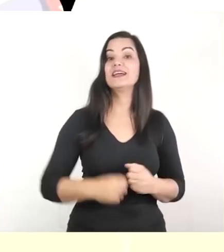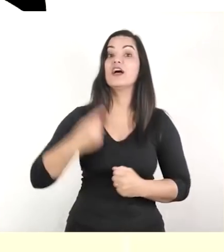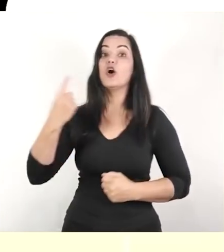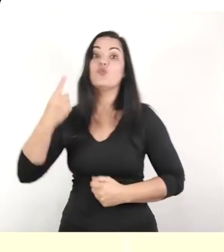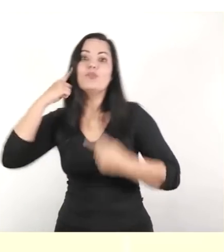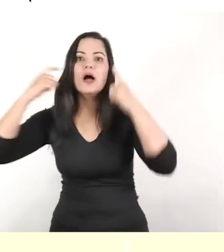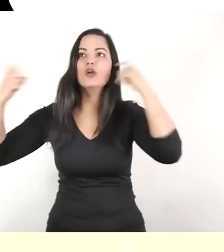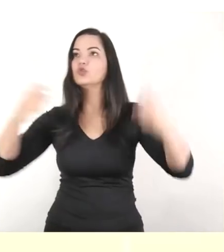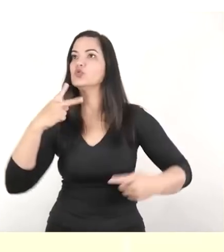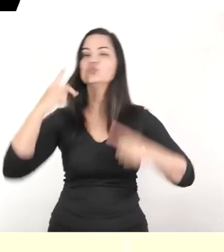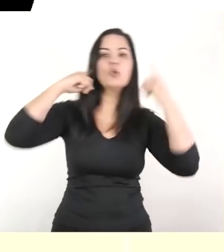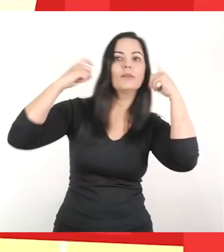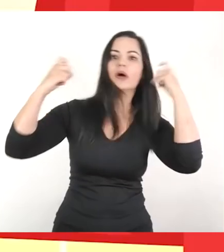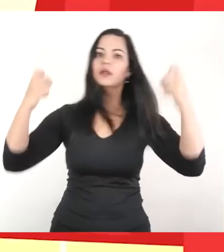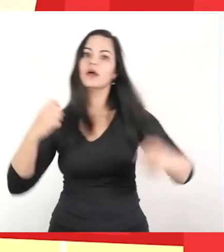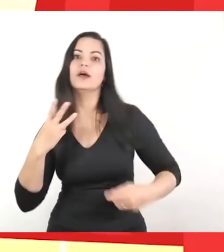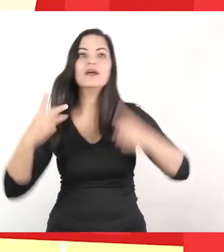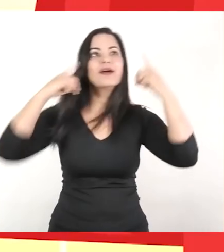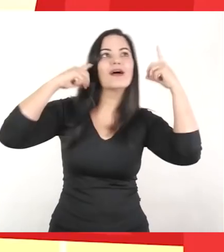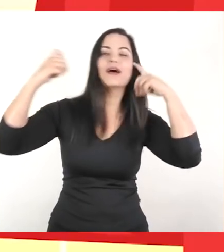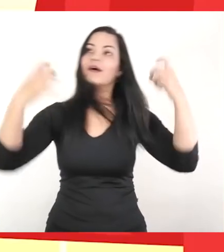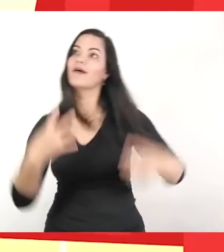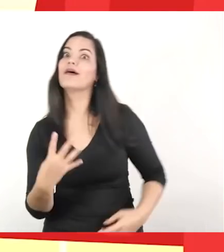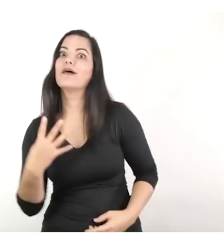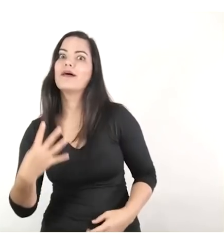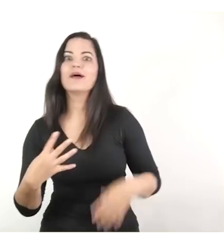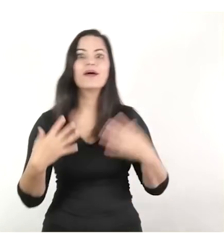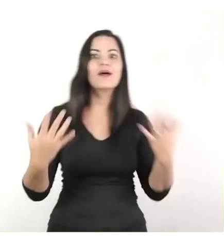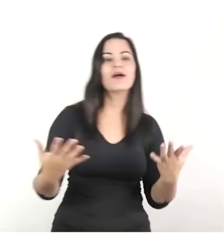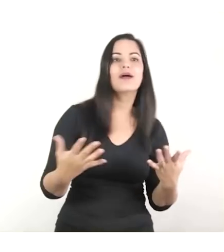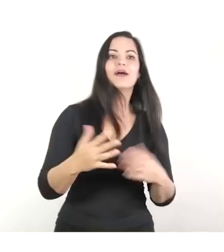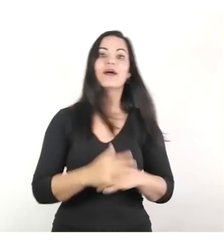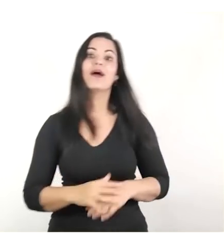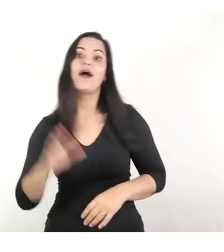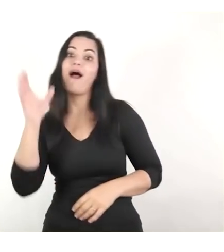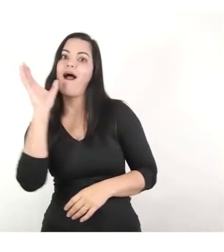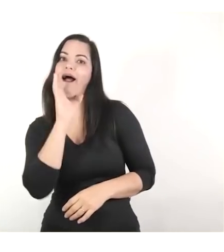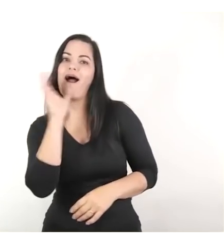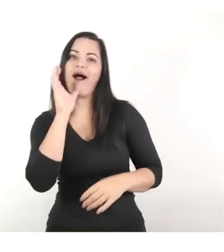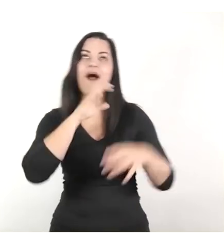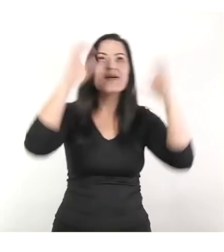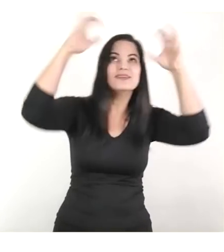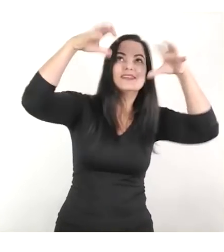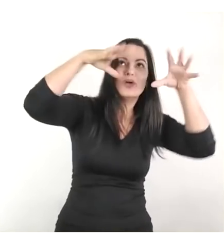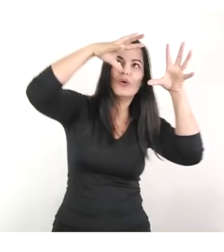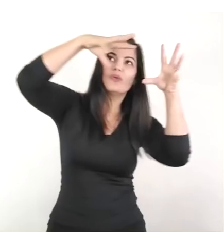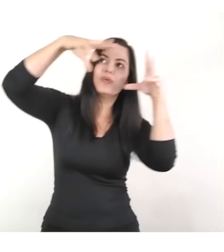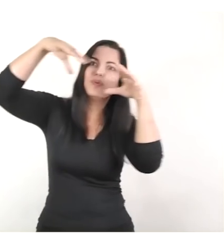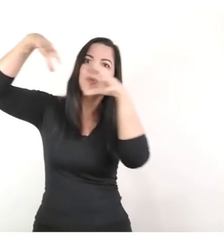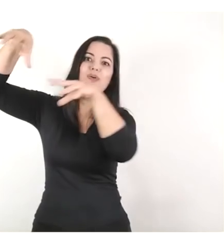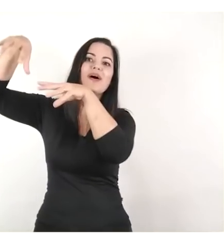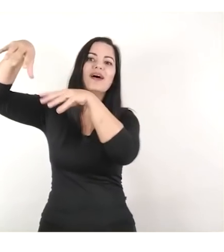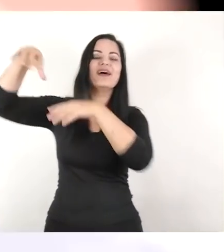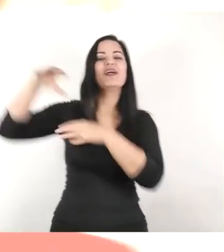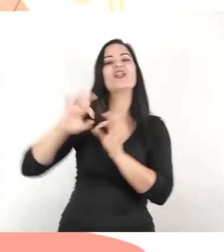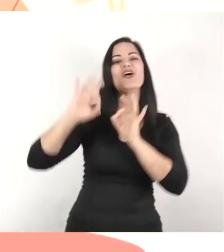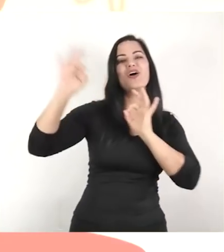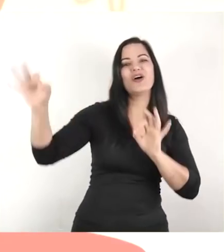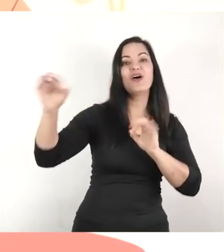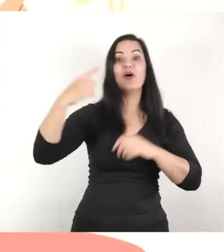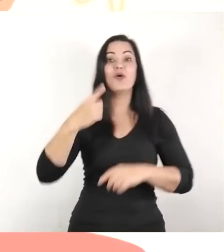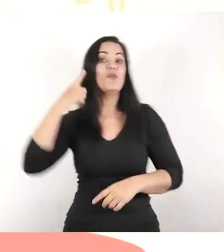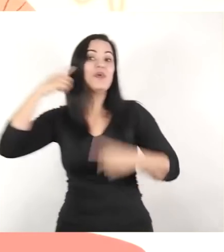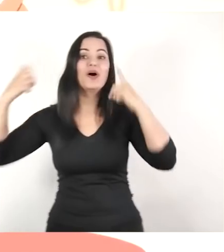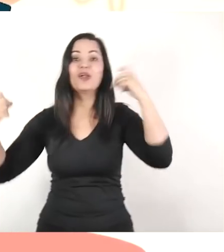Um trovão, 2 trovões, 3 trovões, 4. Logo a tempestade vai pra longe do seu quarto.